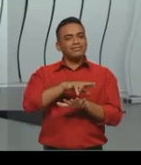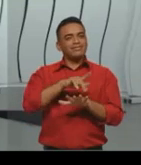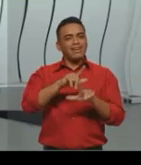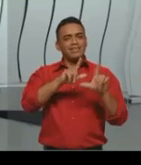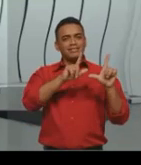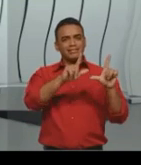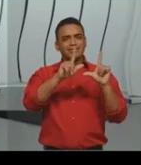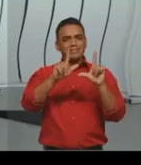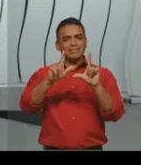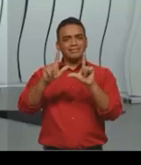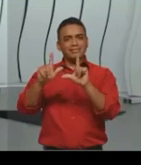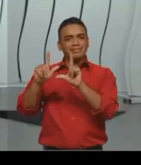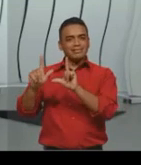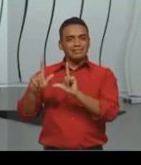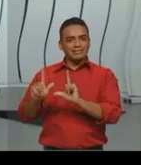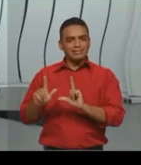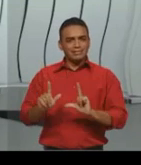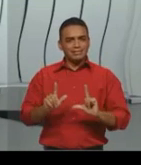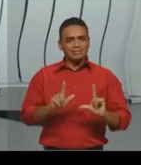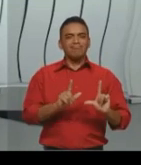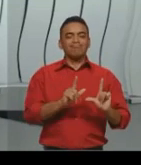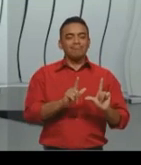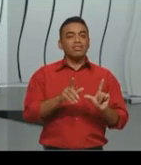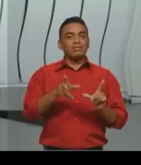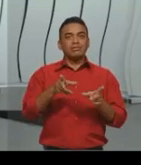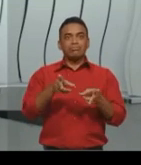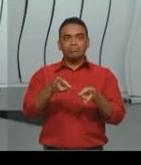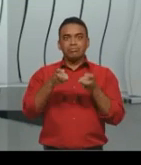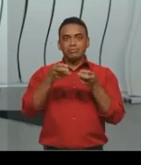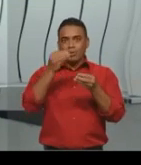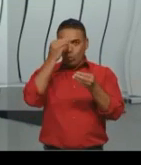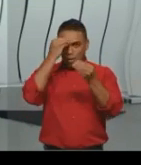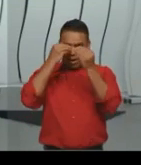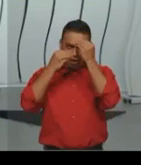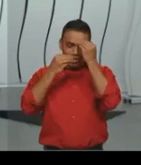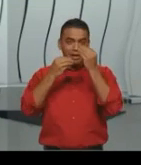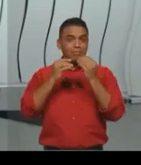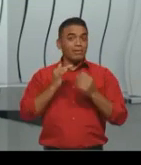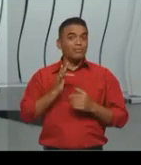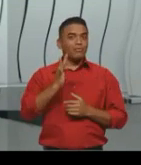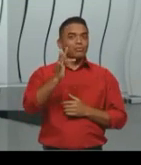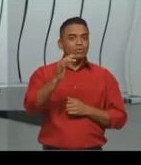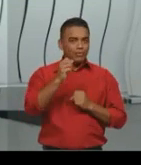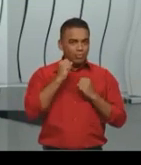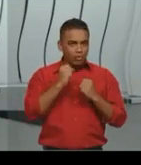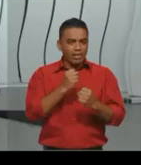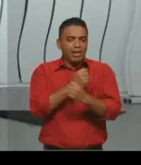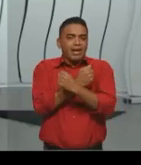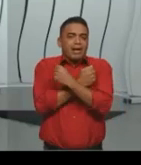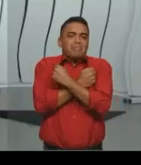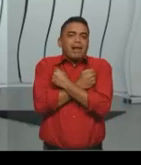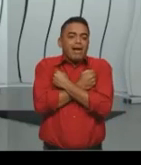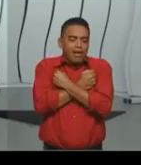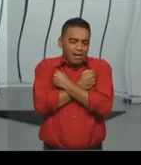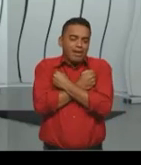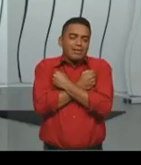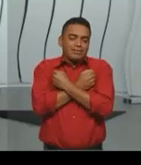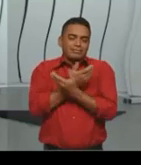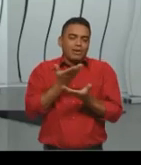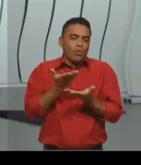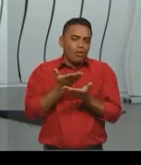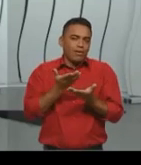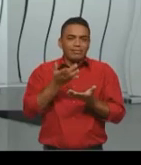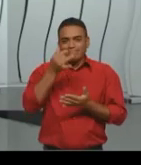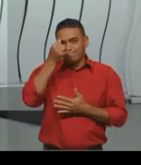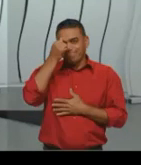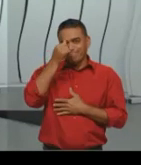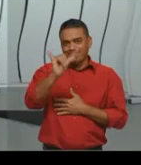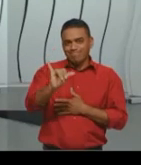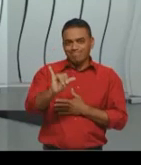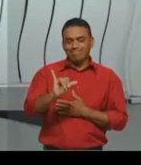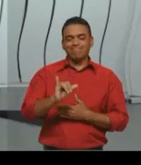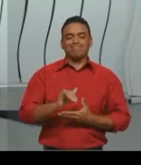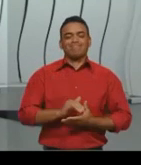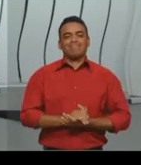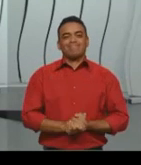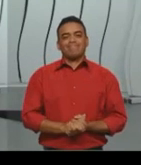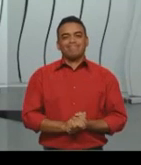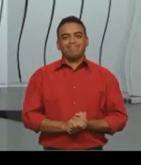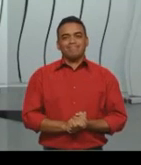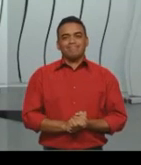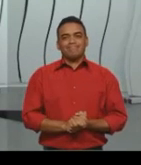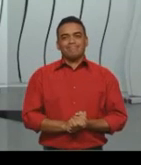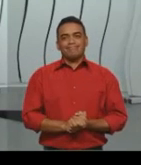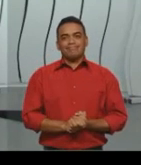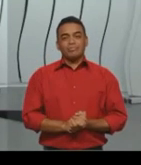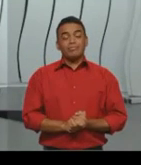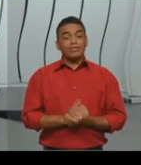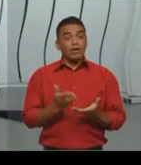E guardar, que a gente vai ter muito abraço para dar ainda, né? Então é isso aí. Vamos lá. Então,